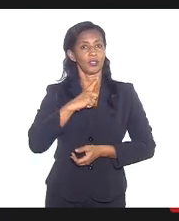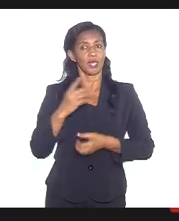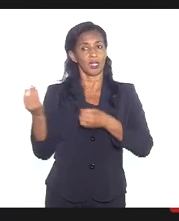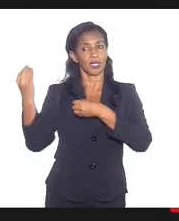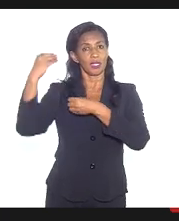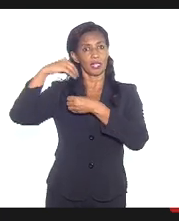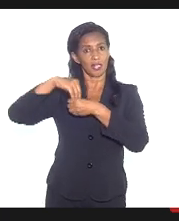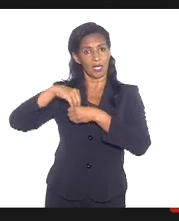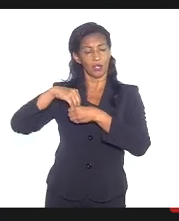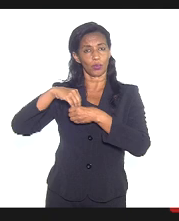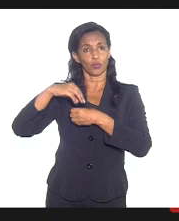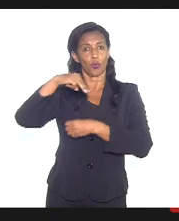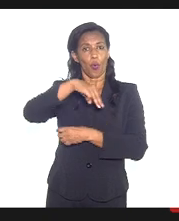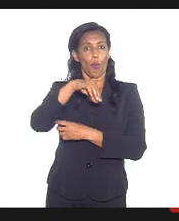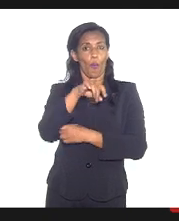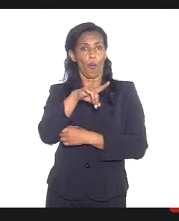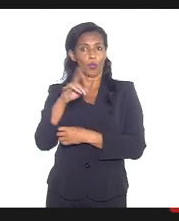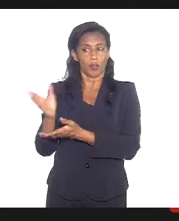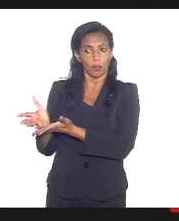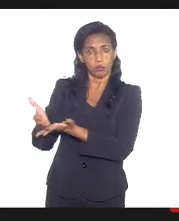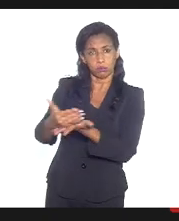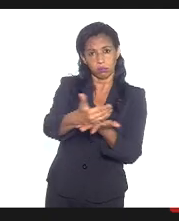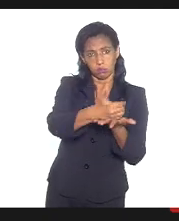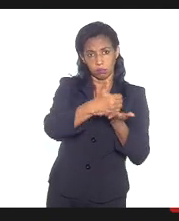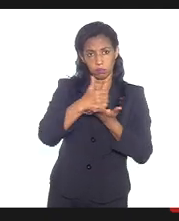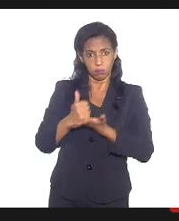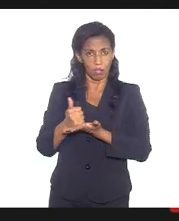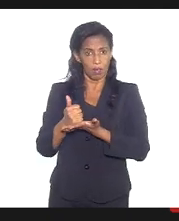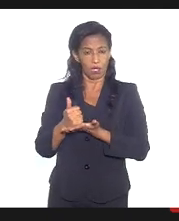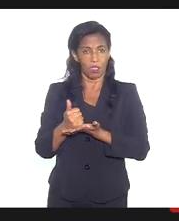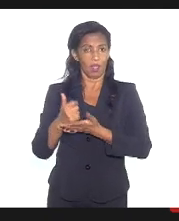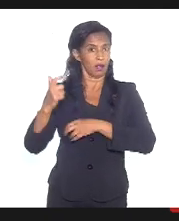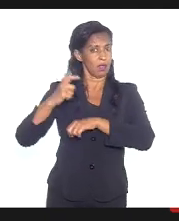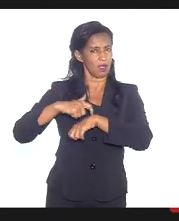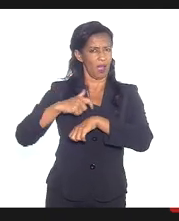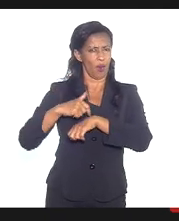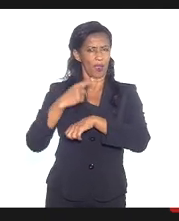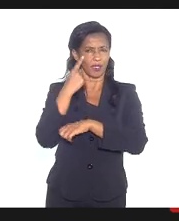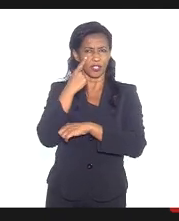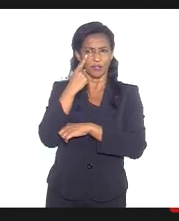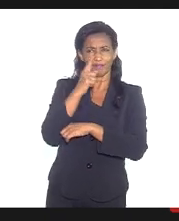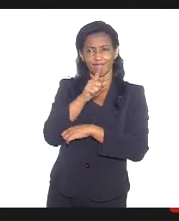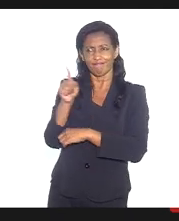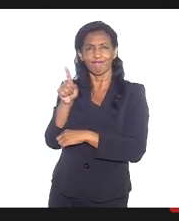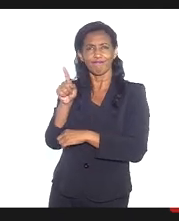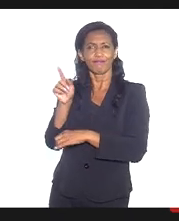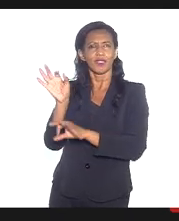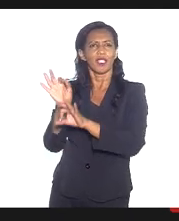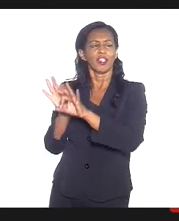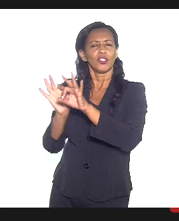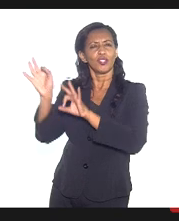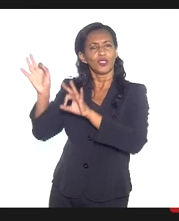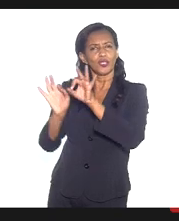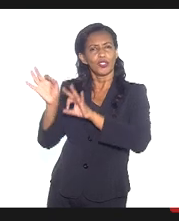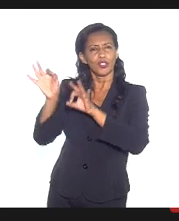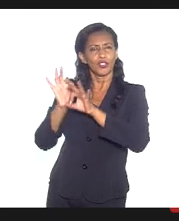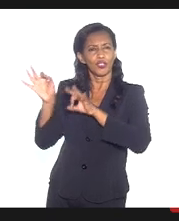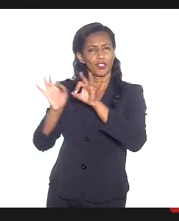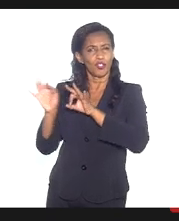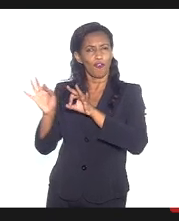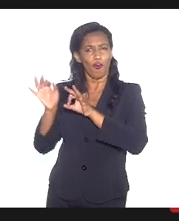nosso modelo de arrecadação, tá, automático, ou seja, vai passar a gente a enxergar isso de forma automatizada